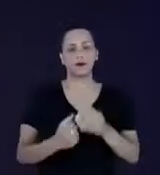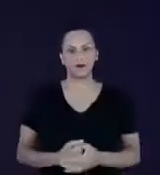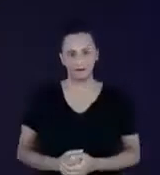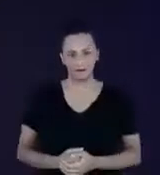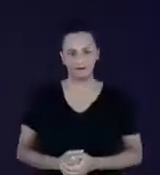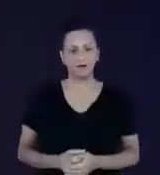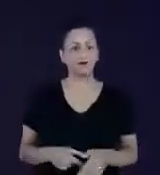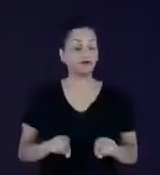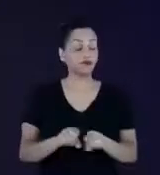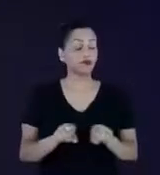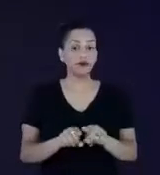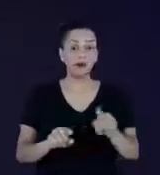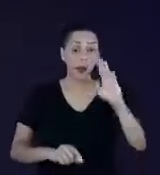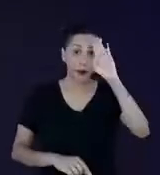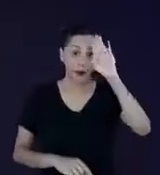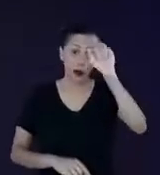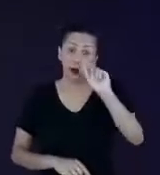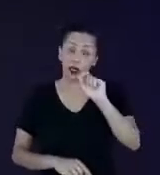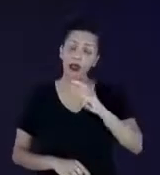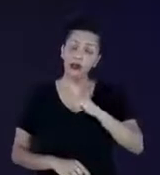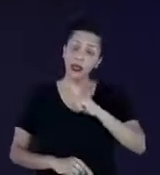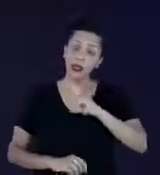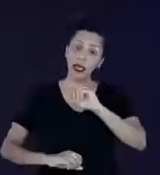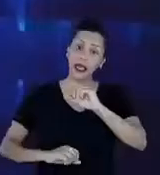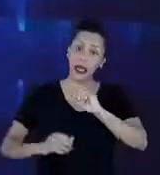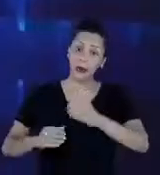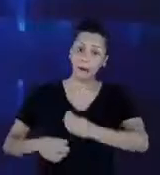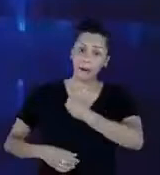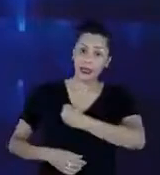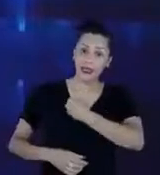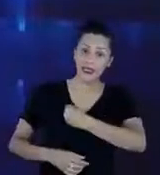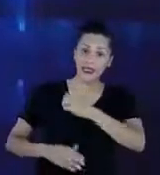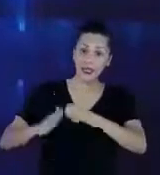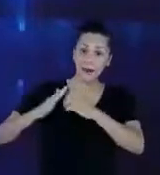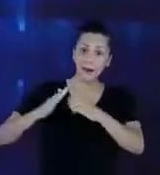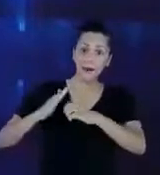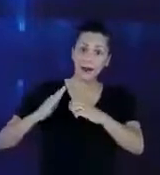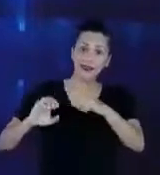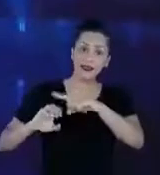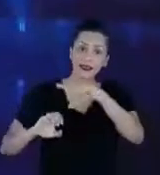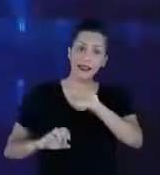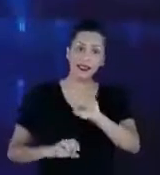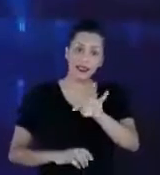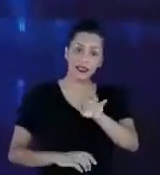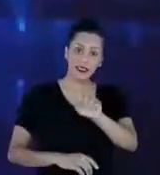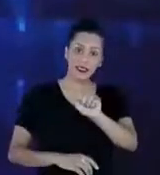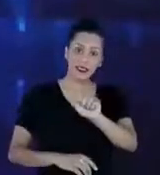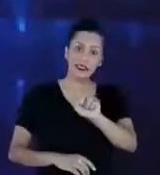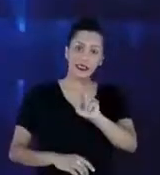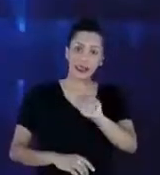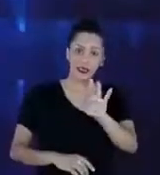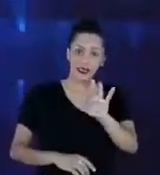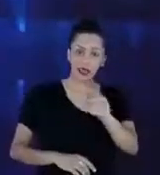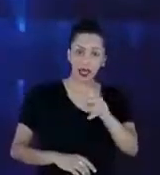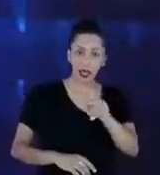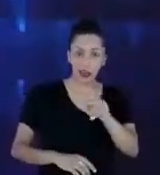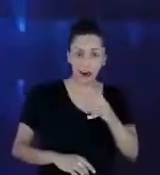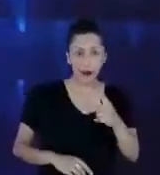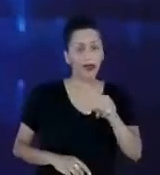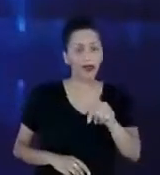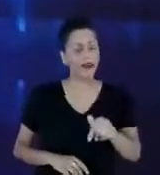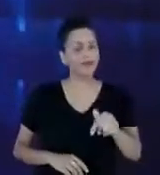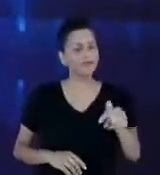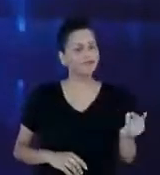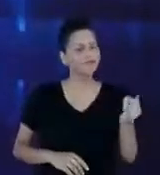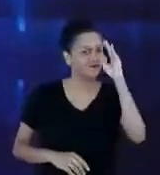própria presença de startups nesse novo modalidade que agora se coloca como uma ferramenta fundamental em todas as áreas que